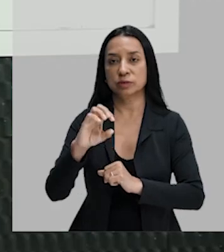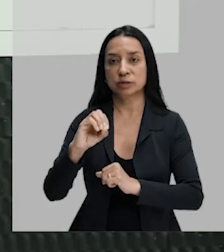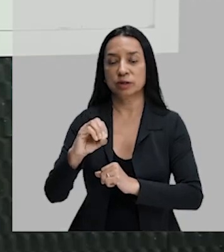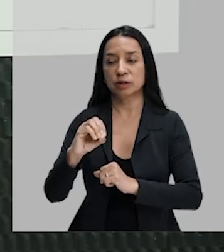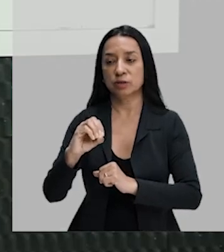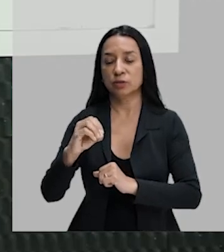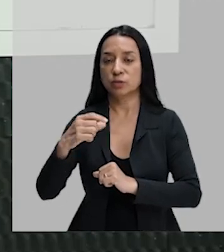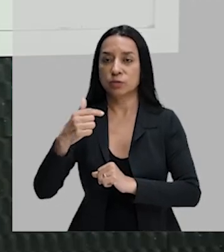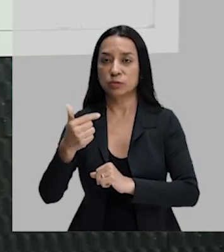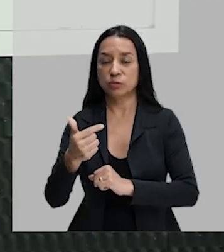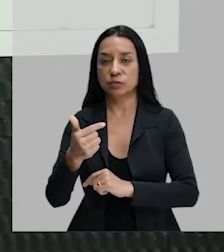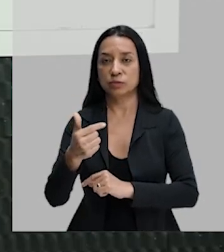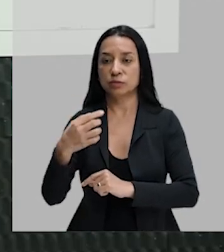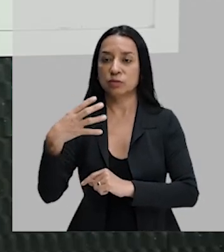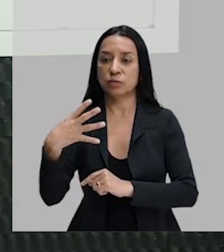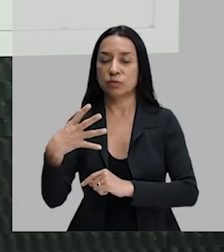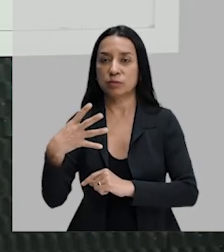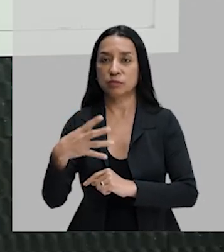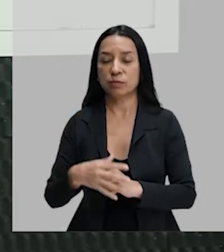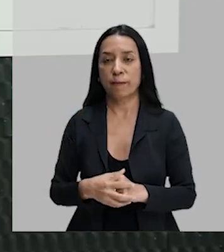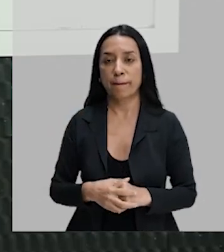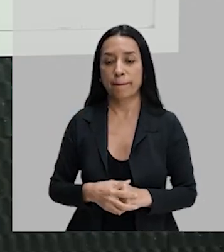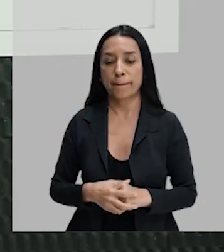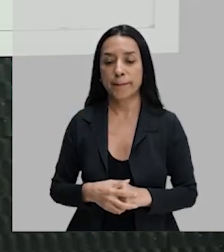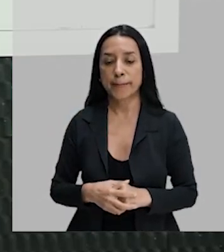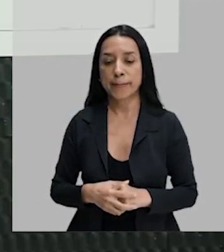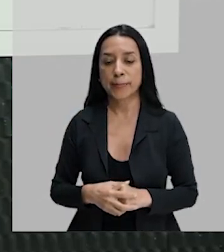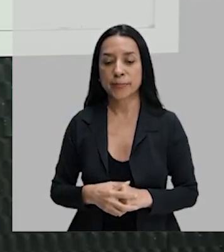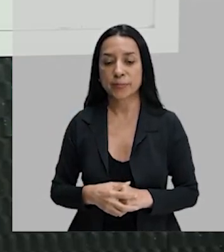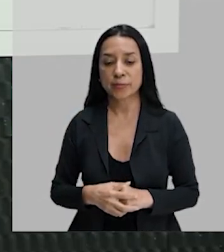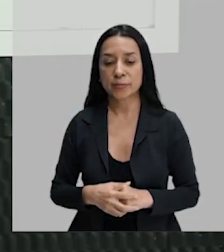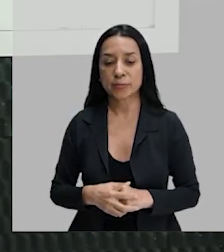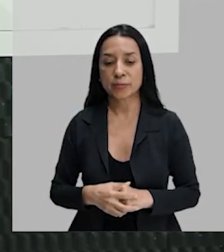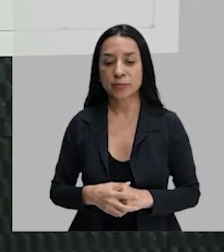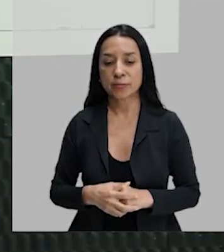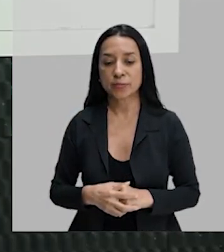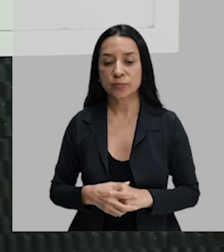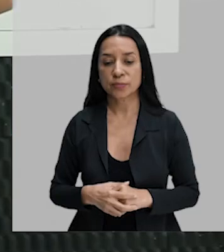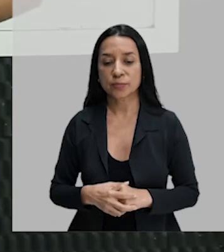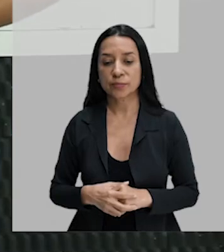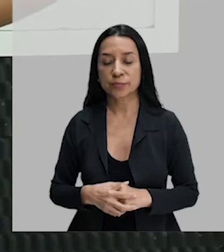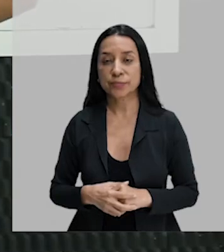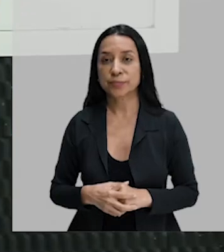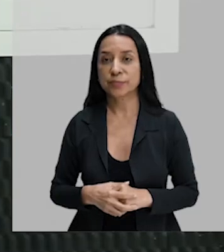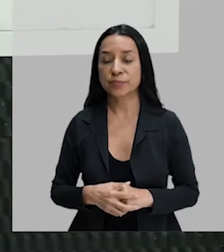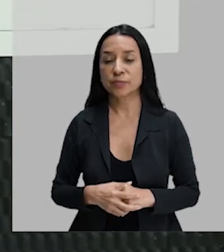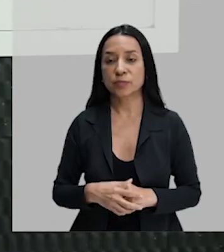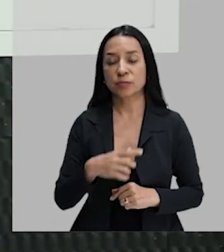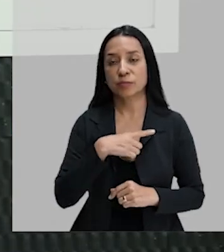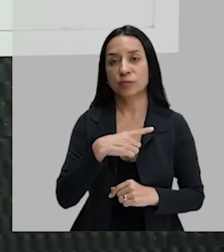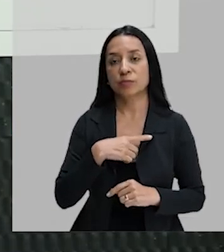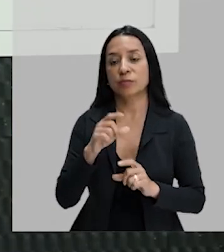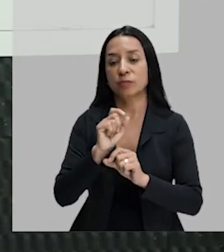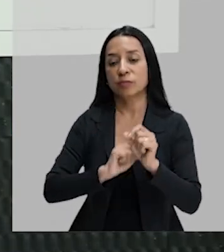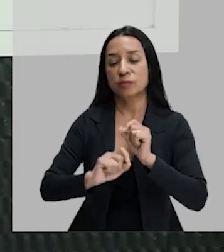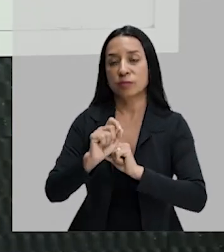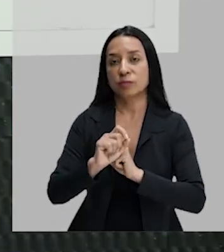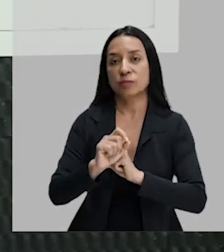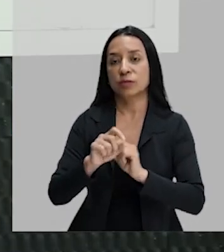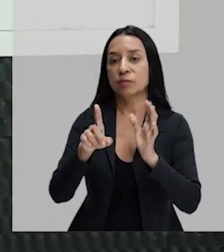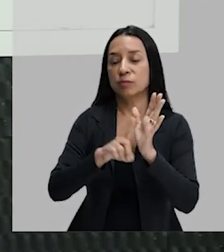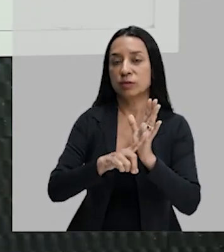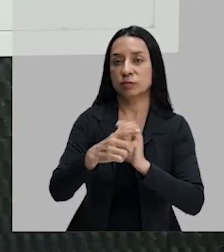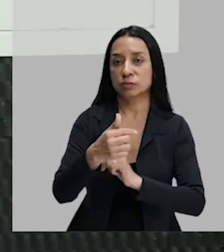dois e quatro beleza então nós temos aqui que vai ficar